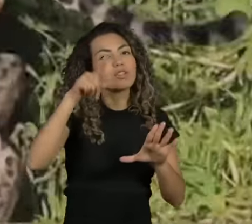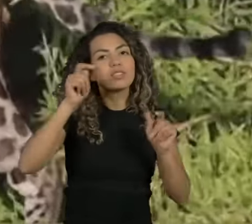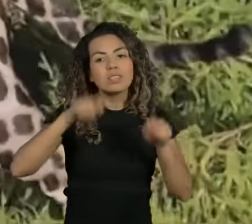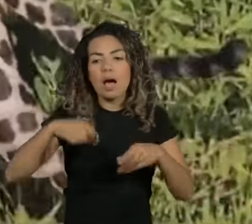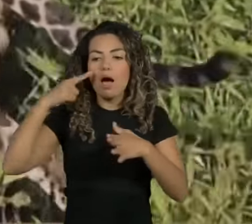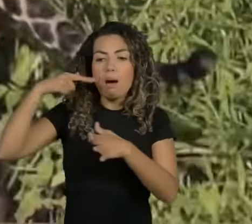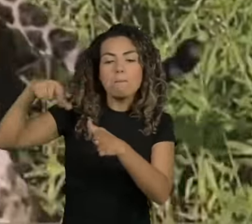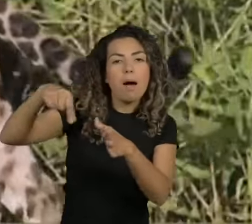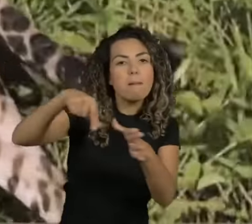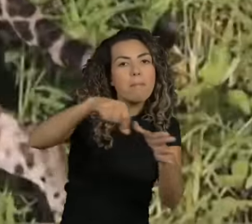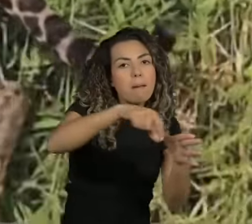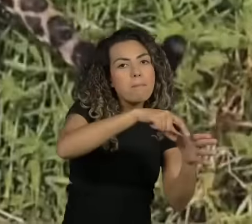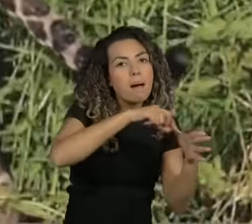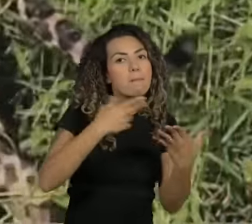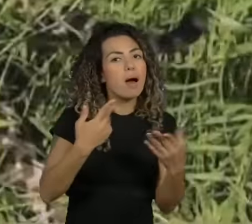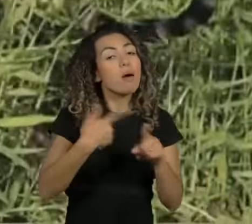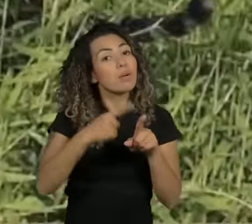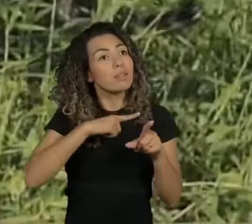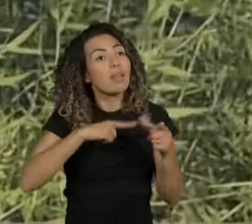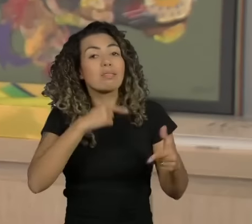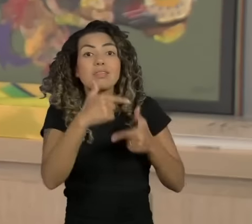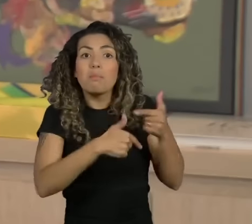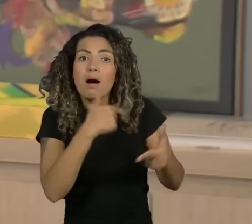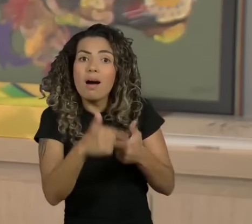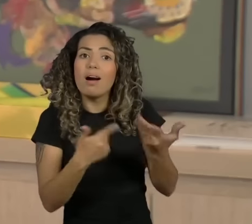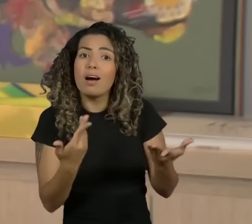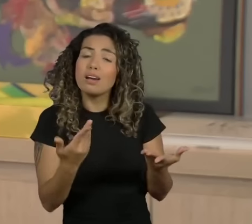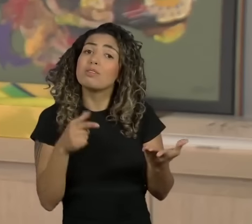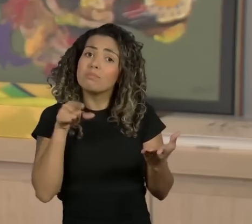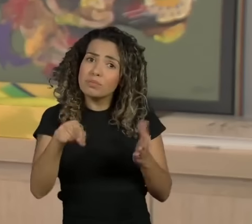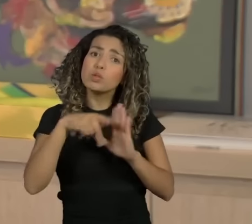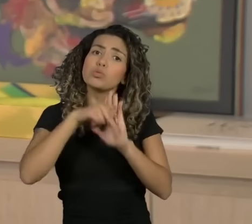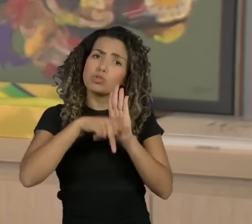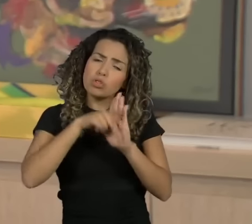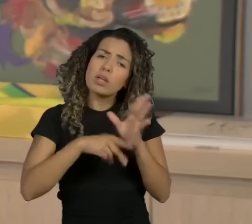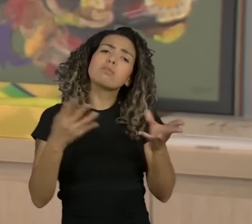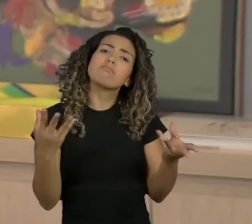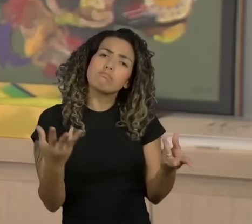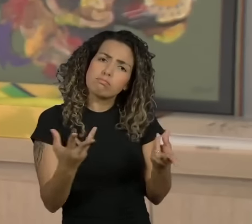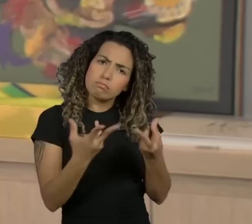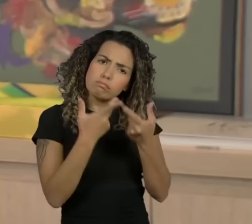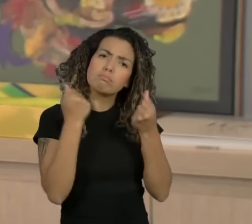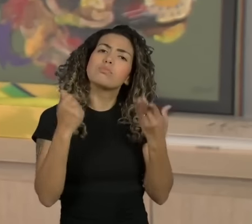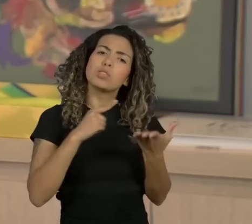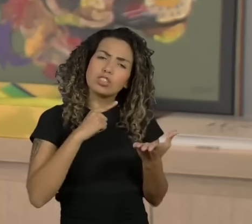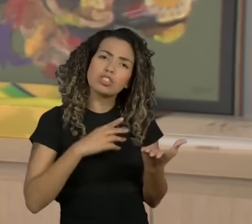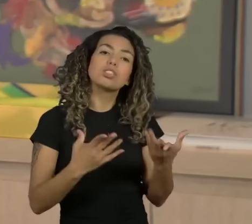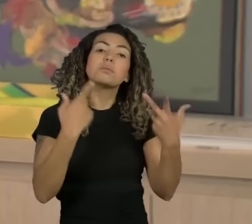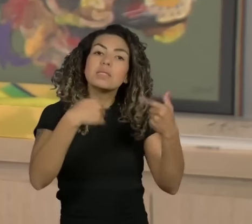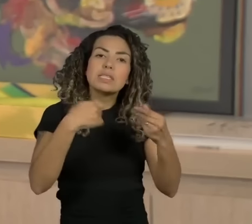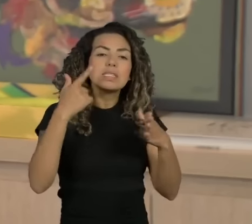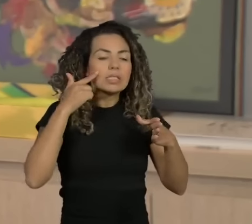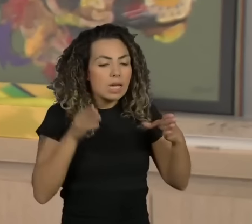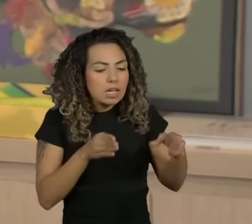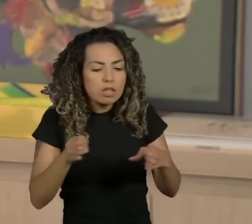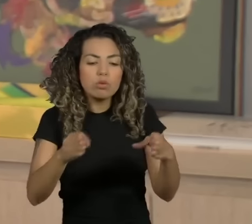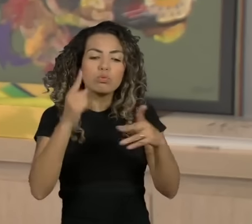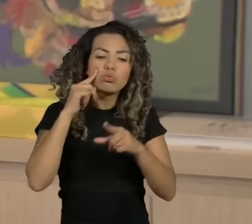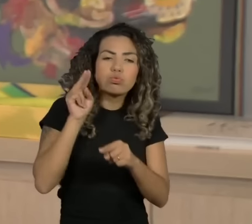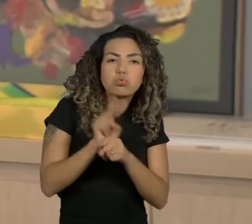ecoturismo, passa a ter muito mais empregos. Então é um projeto muito grande que vai ter que trabalhar com as nascentes,